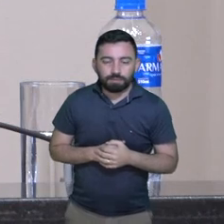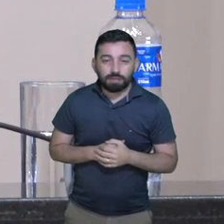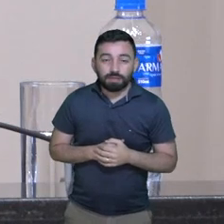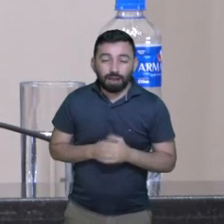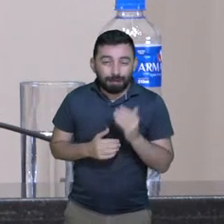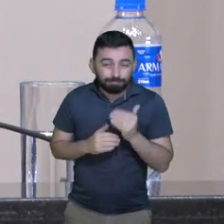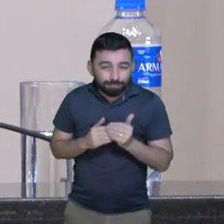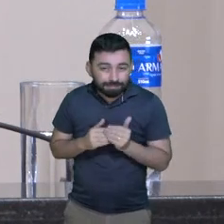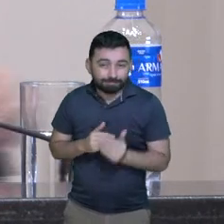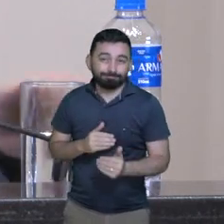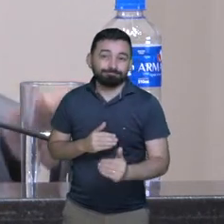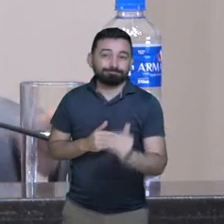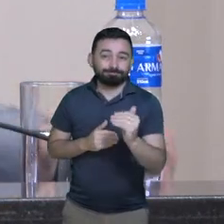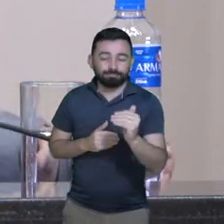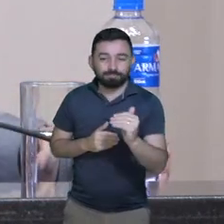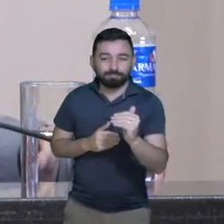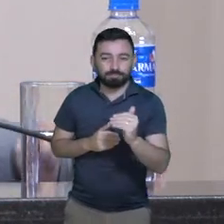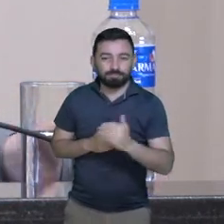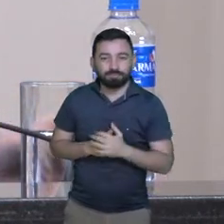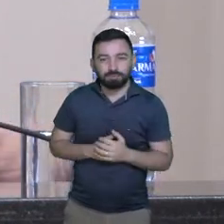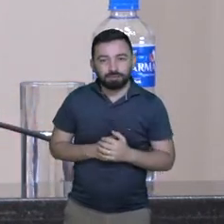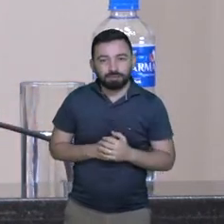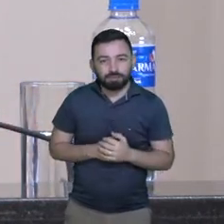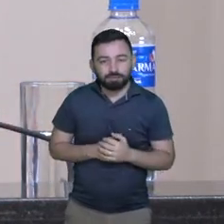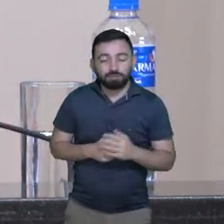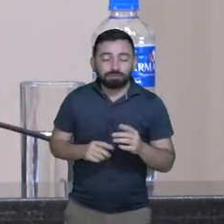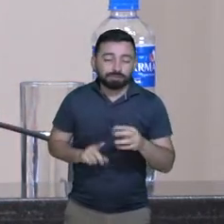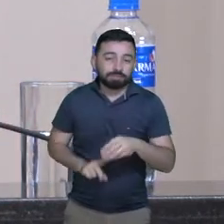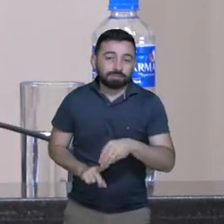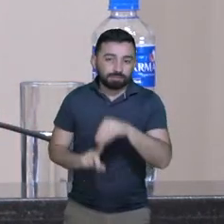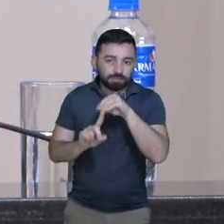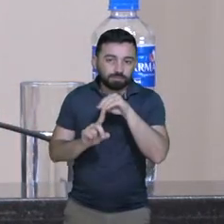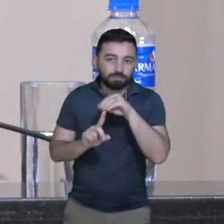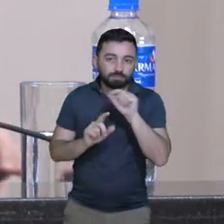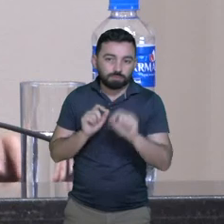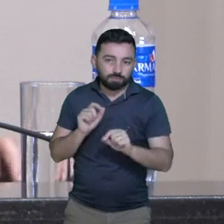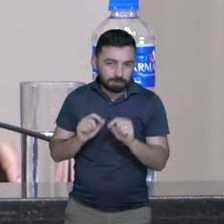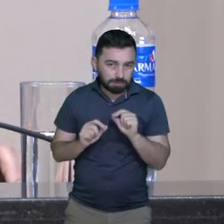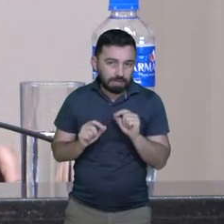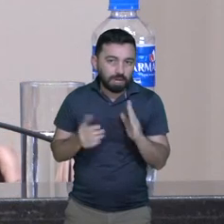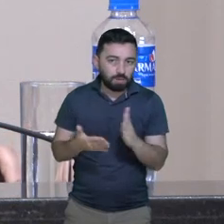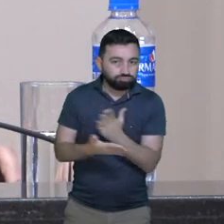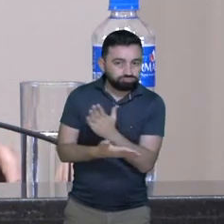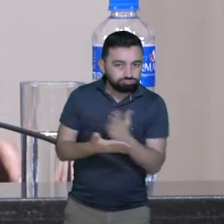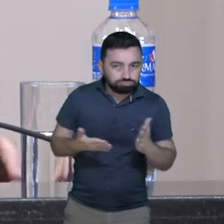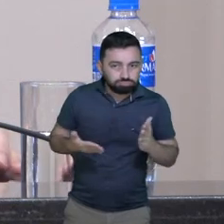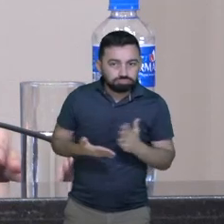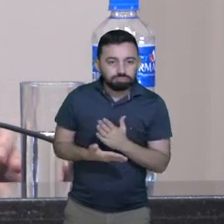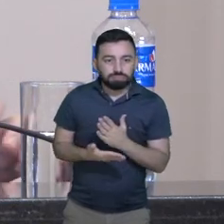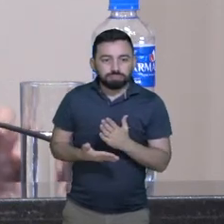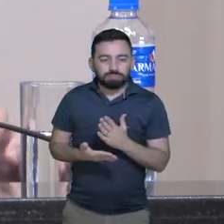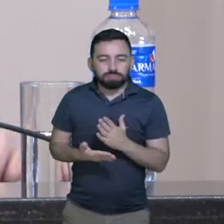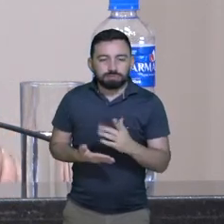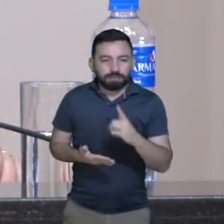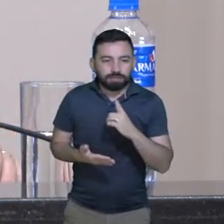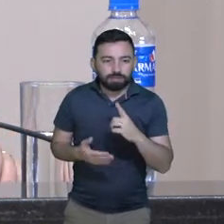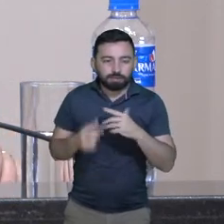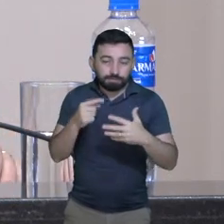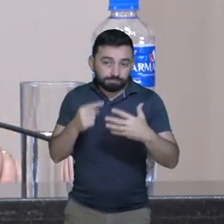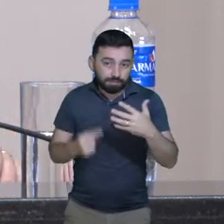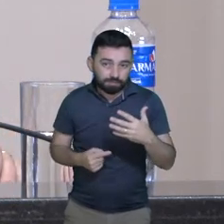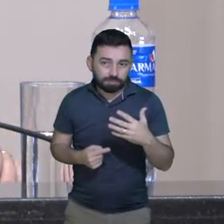premissa né Eh eh nós destacamos eh Alguns alguns aspectos